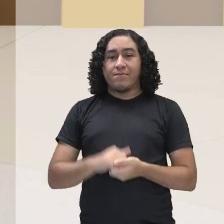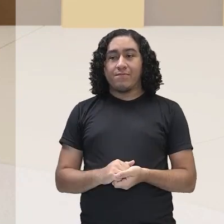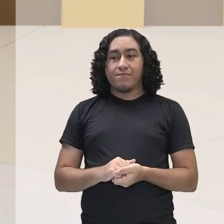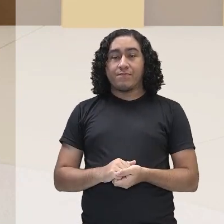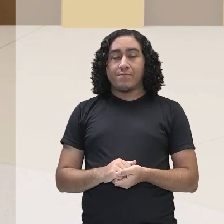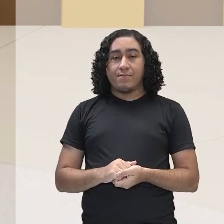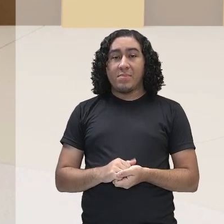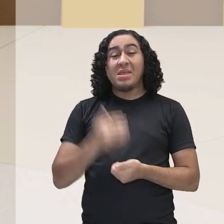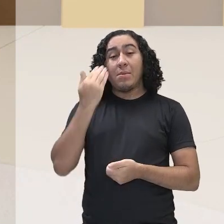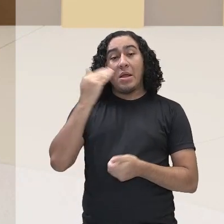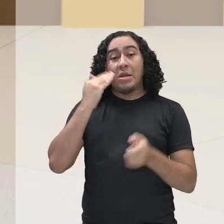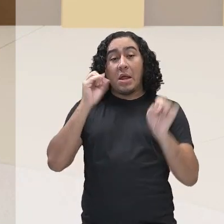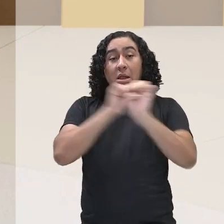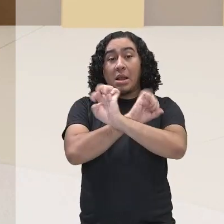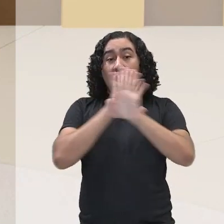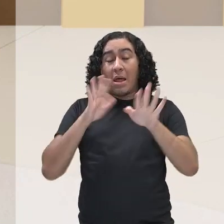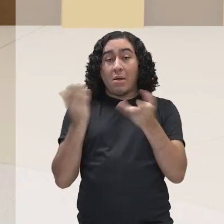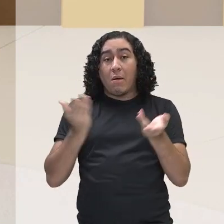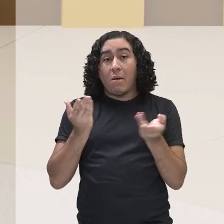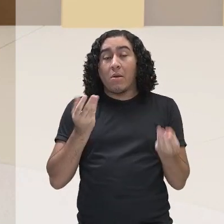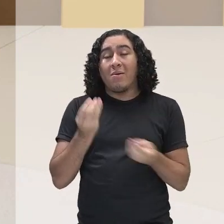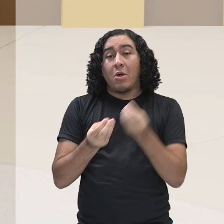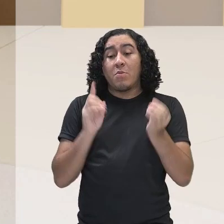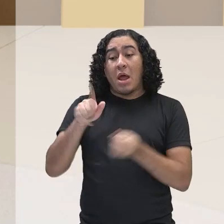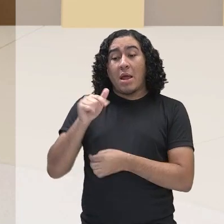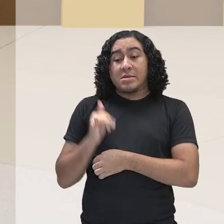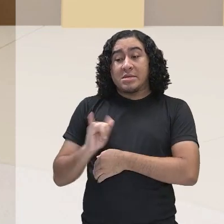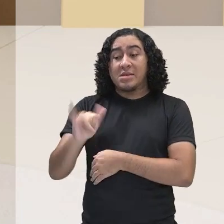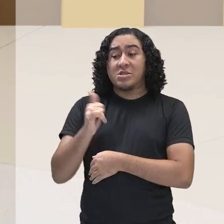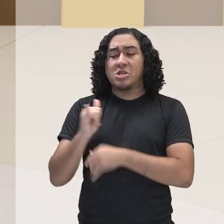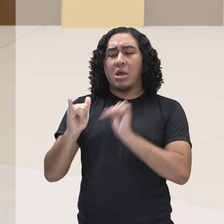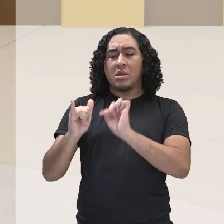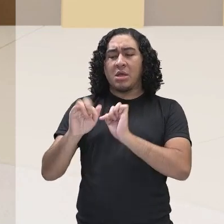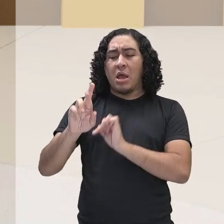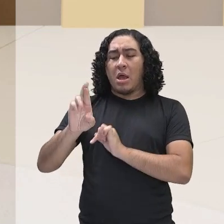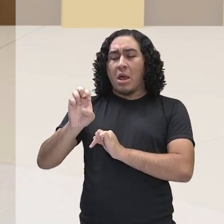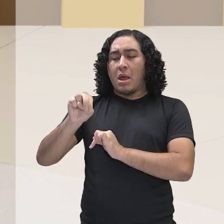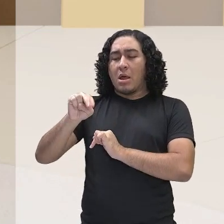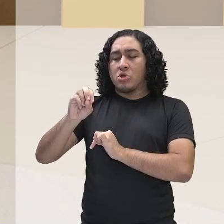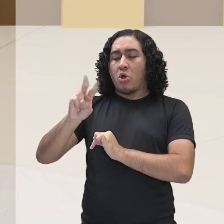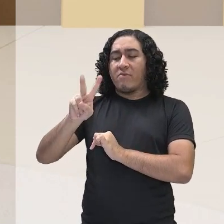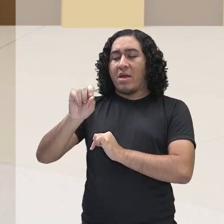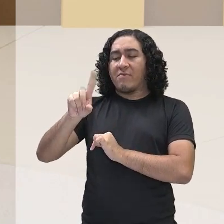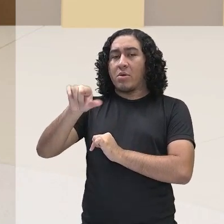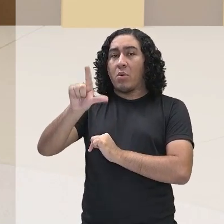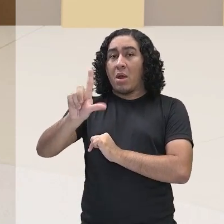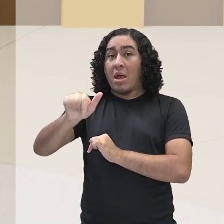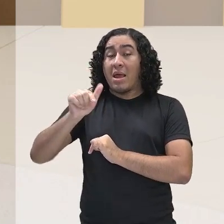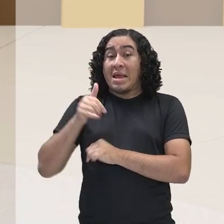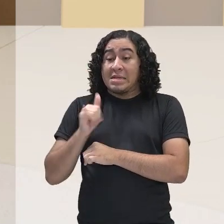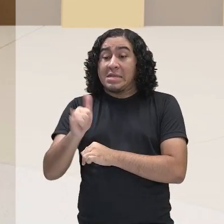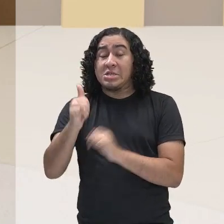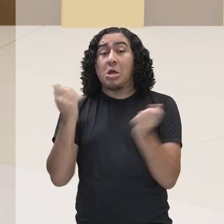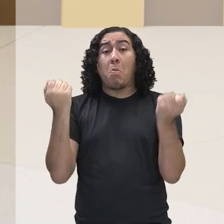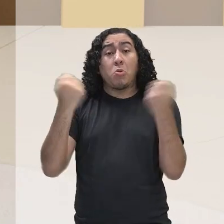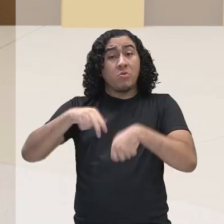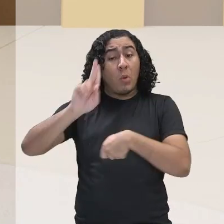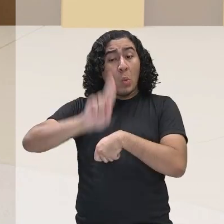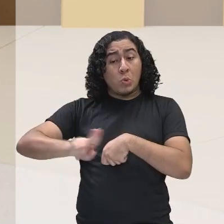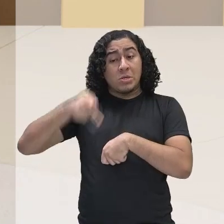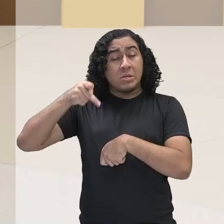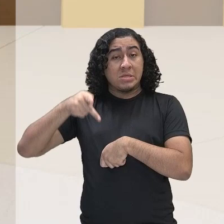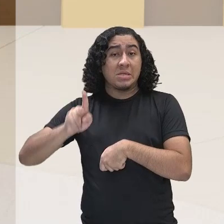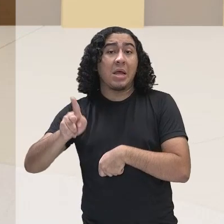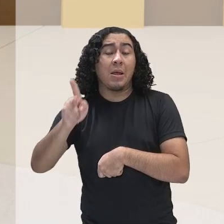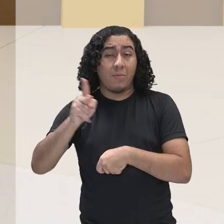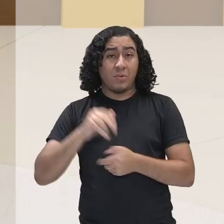forma mais clara o que é essa energia renovável, né? São fontes de energia que se regeneram, substituindo